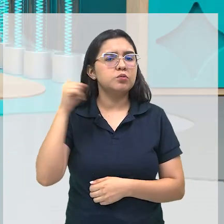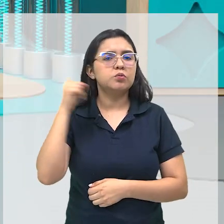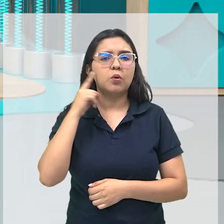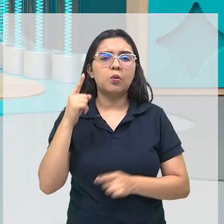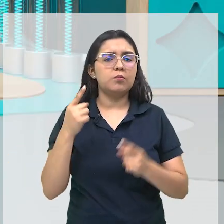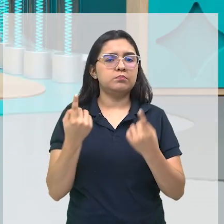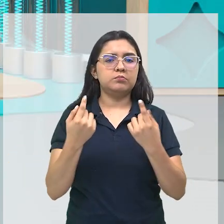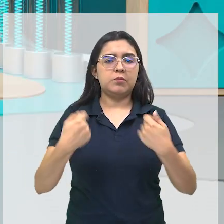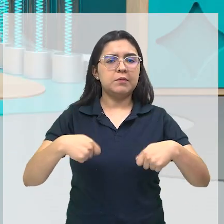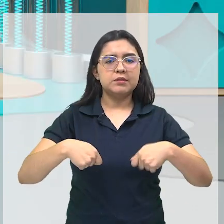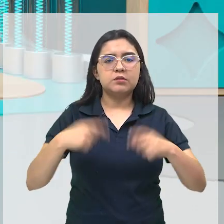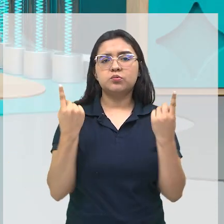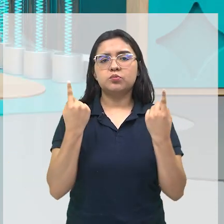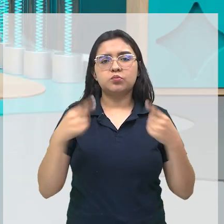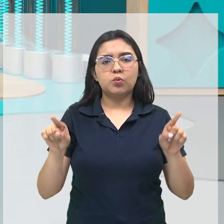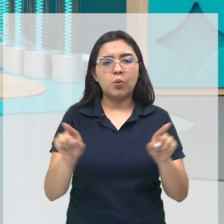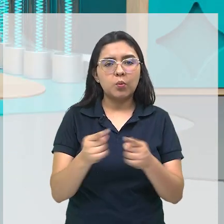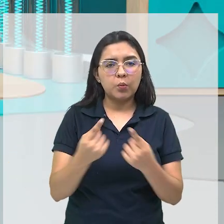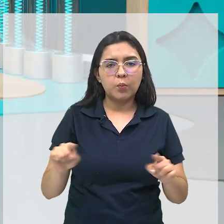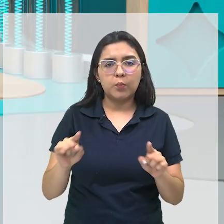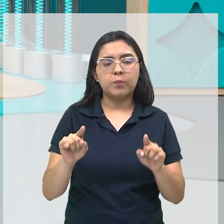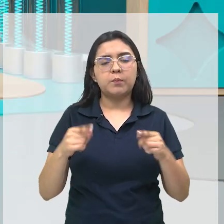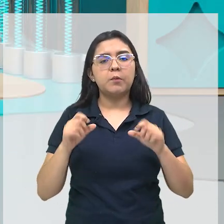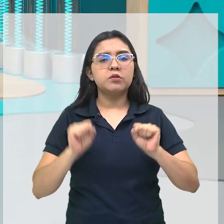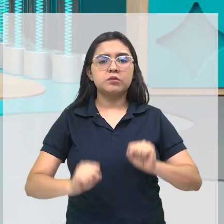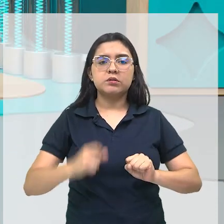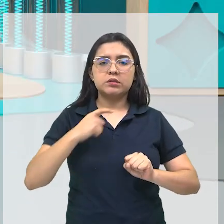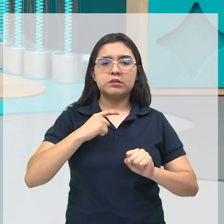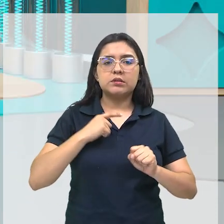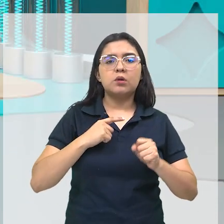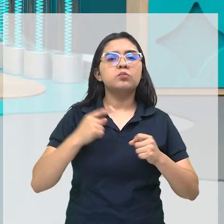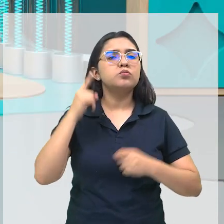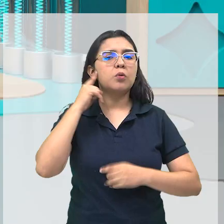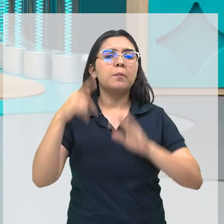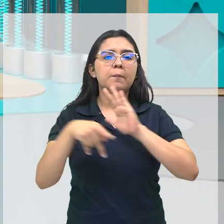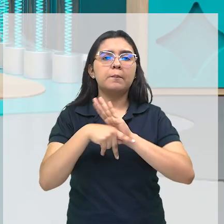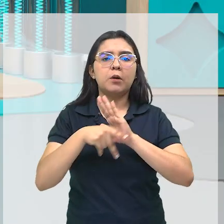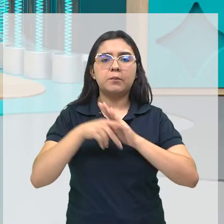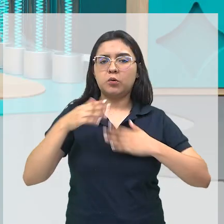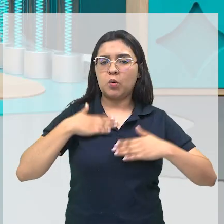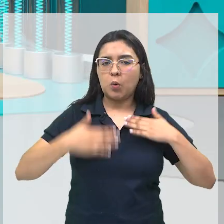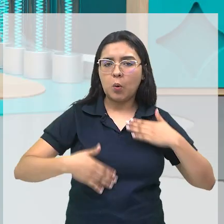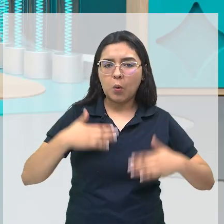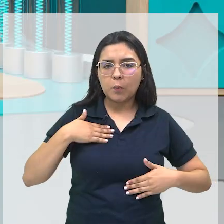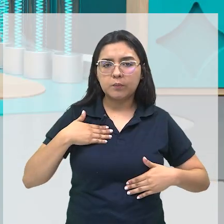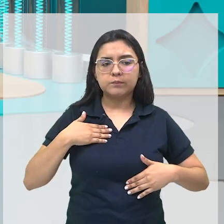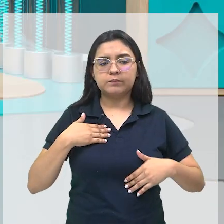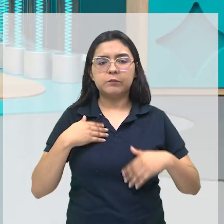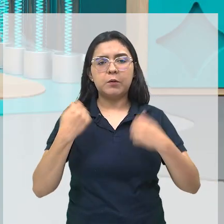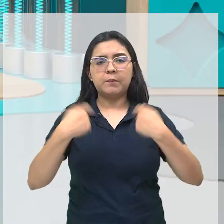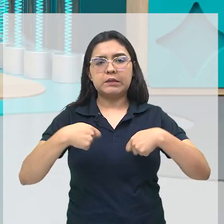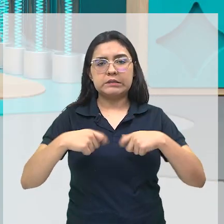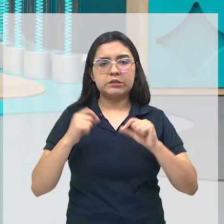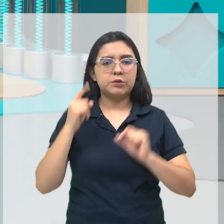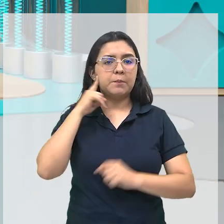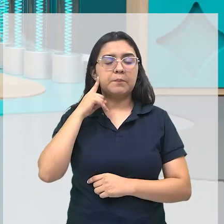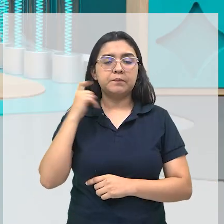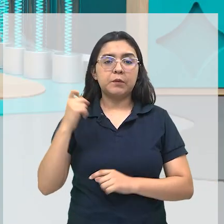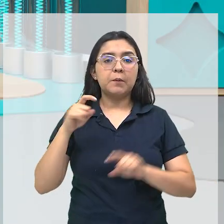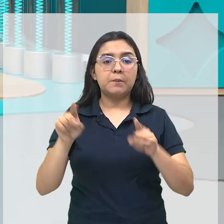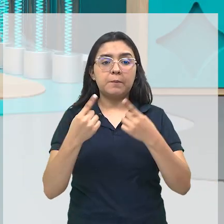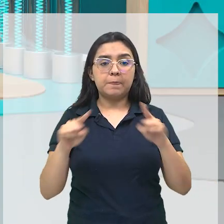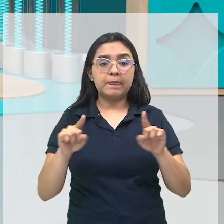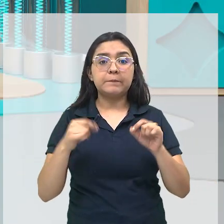música propriamente dita. Você pode usar, sei lá, a percussão do corpo, mas sem a música. Como